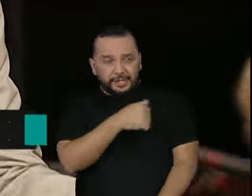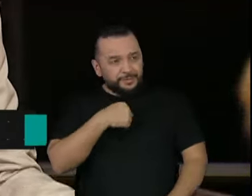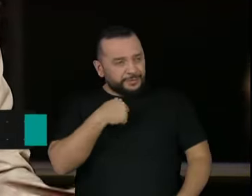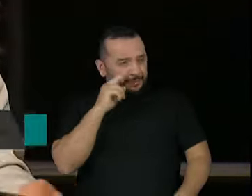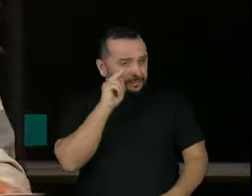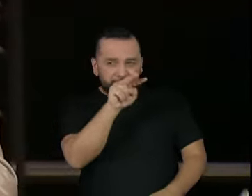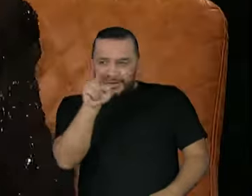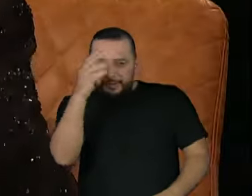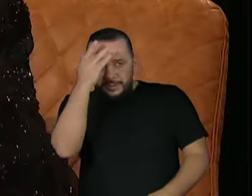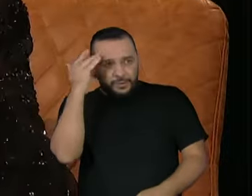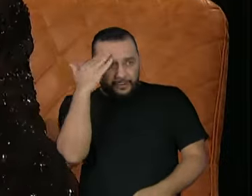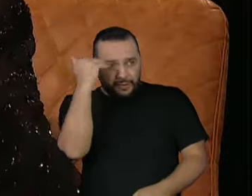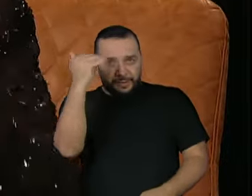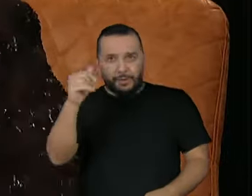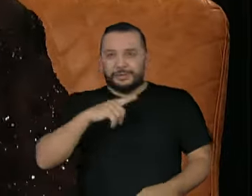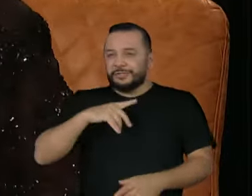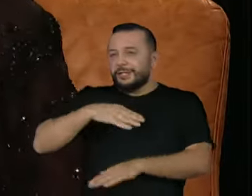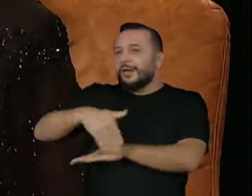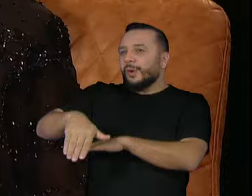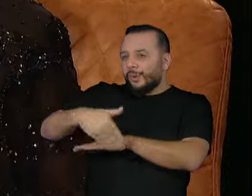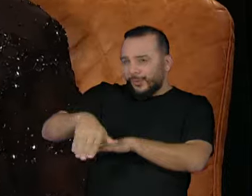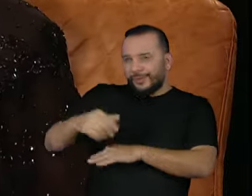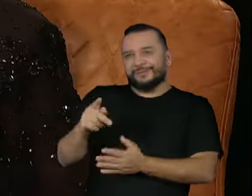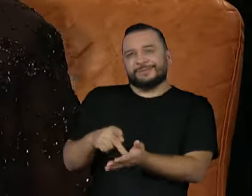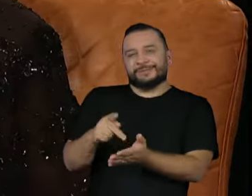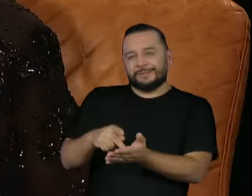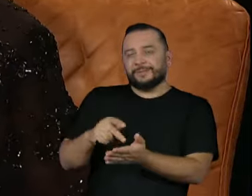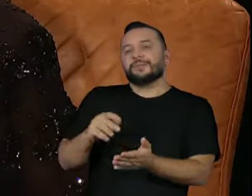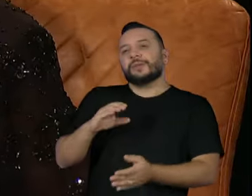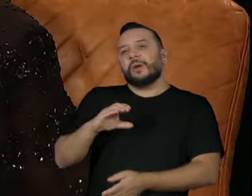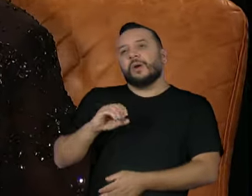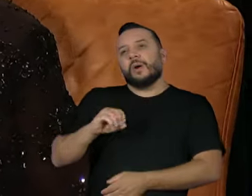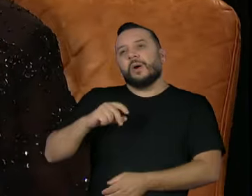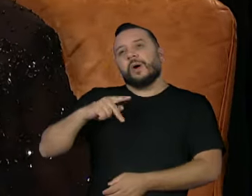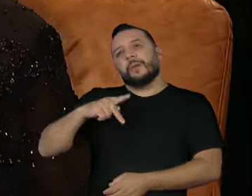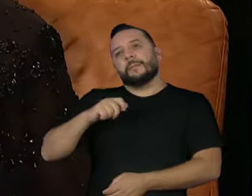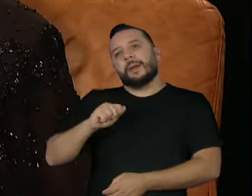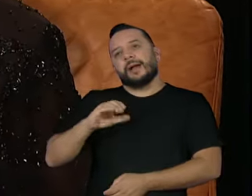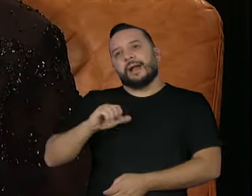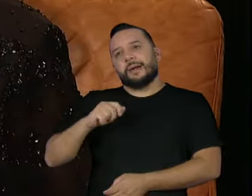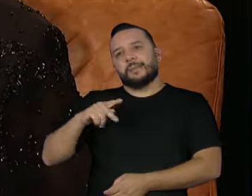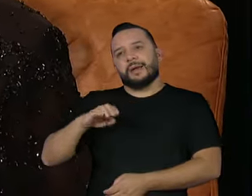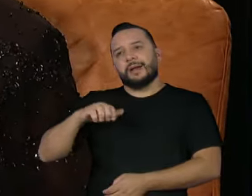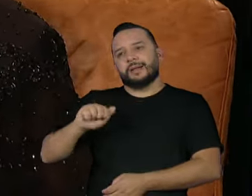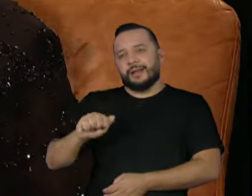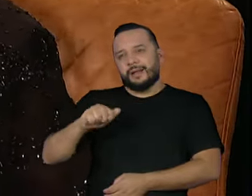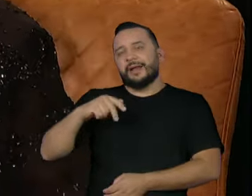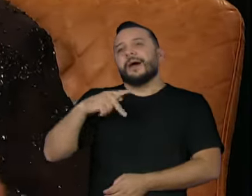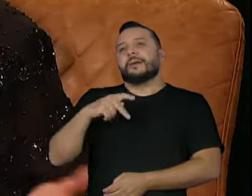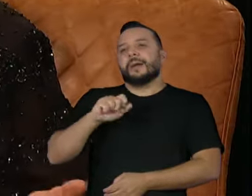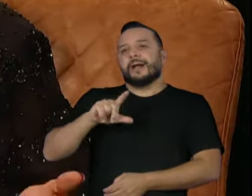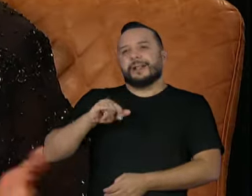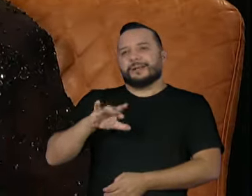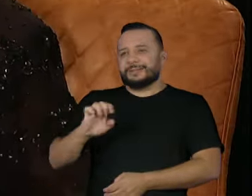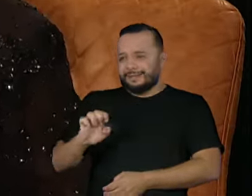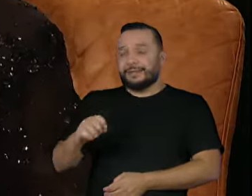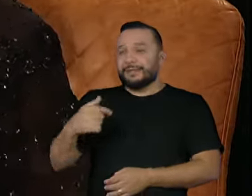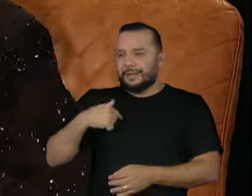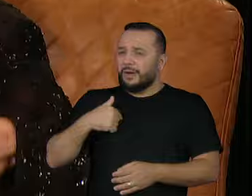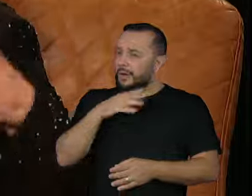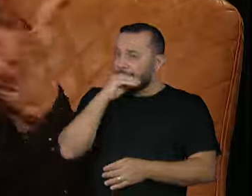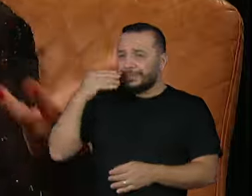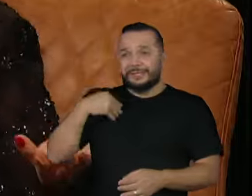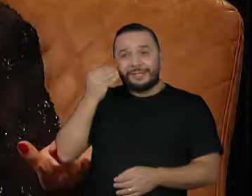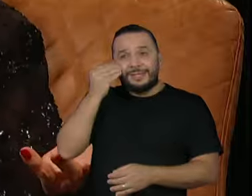como é que era isso? Aquela ruazinha ali do lado. Você sabe que quando eu fiquei mais adolescente, eu tentei até cantar lá, né? Porque como crooner, porque